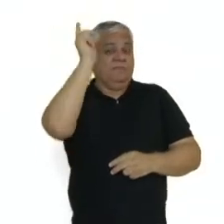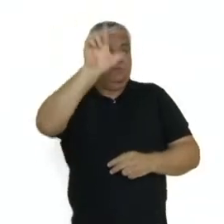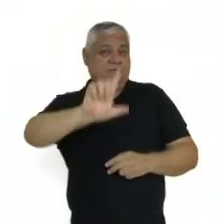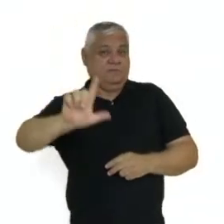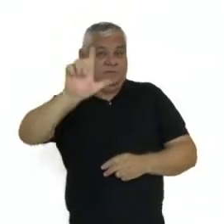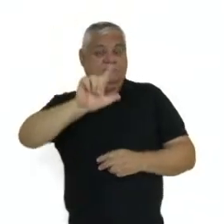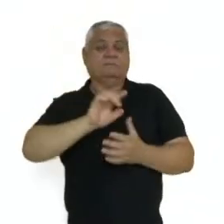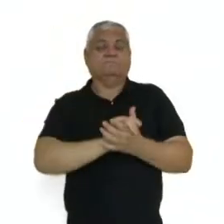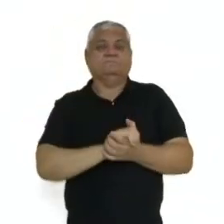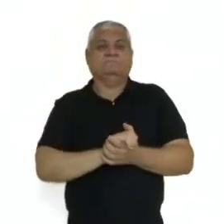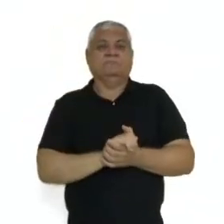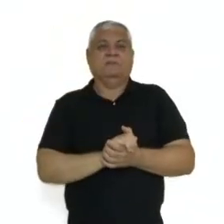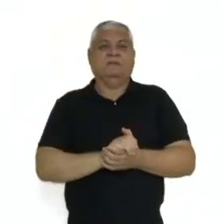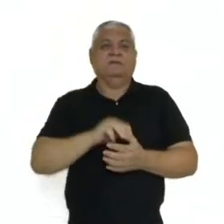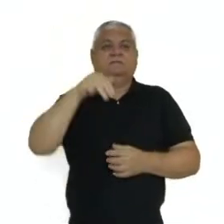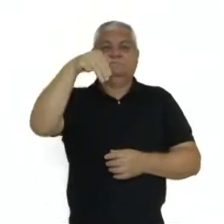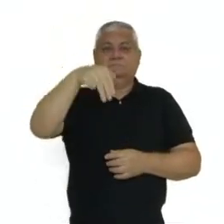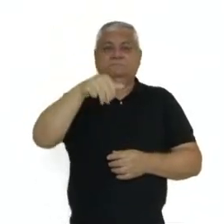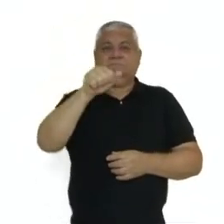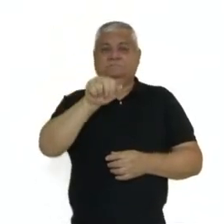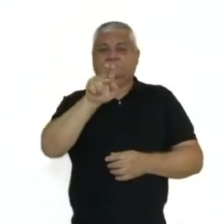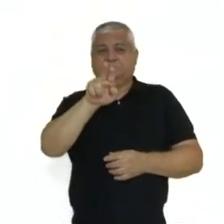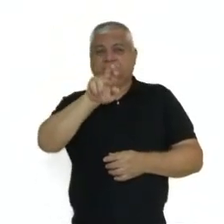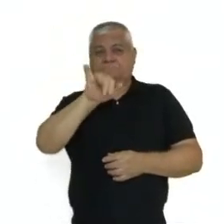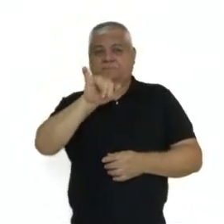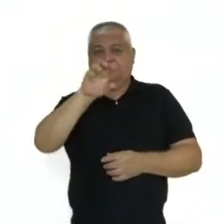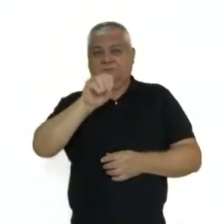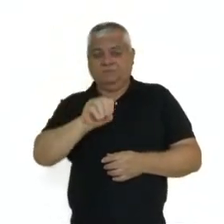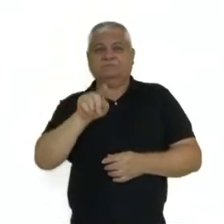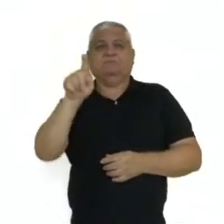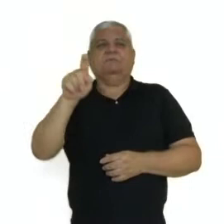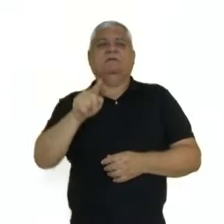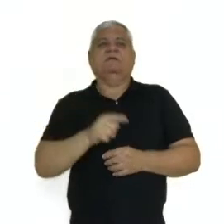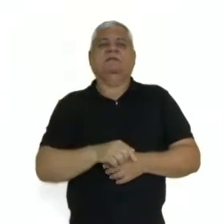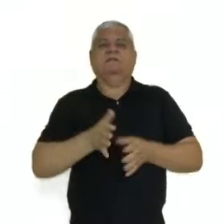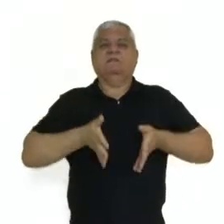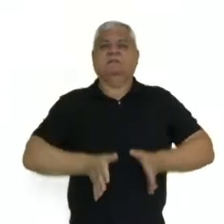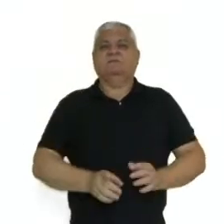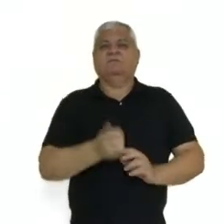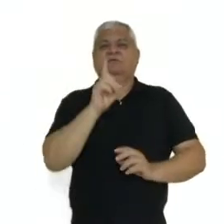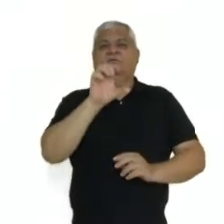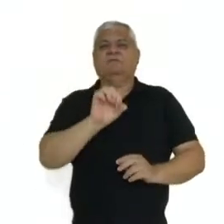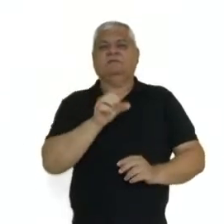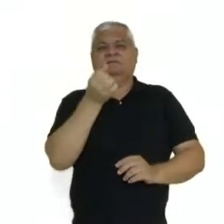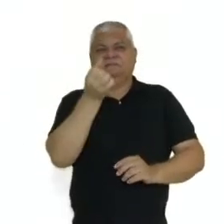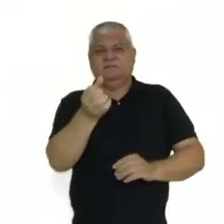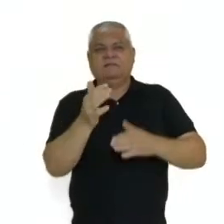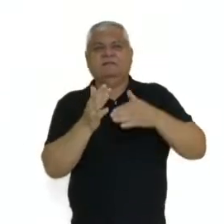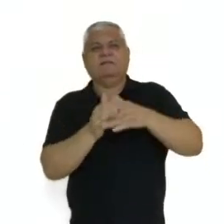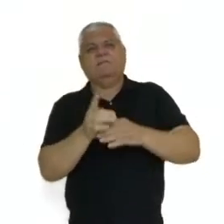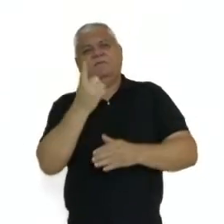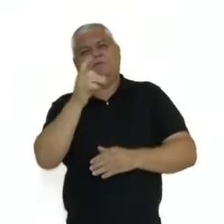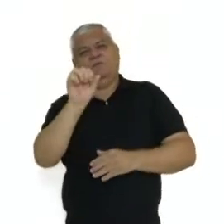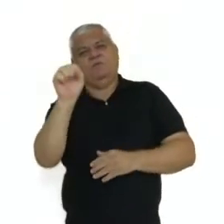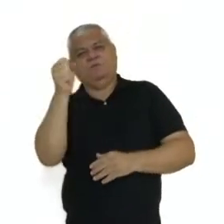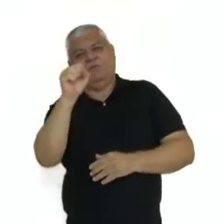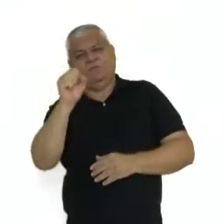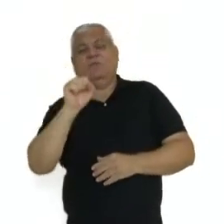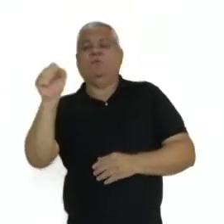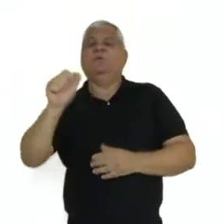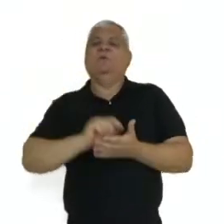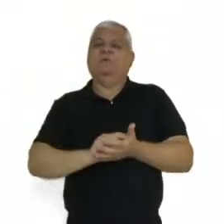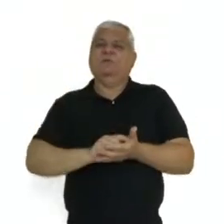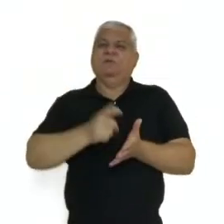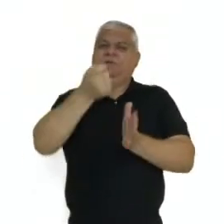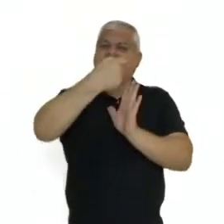morte. Maurício Rosenblatt, 1906 a 1988, foi um conhecido livreiro e editor na